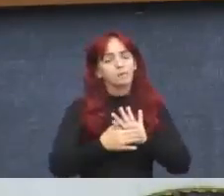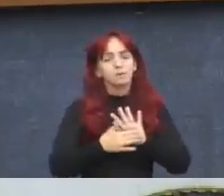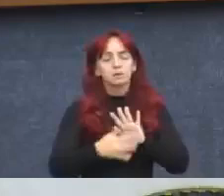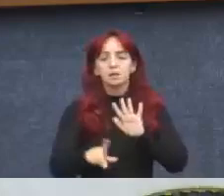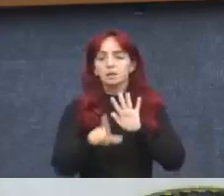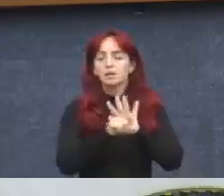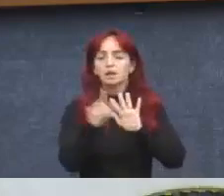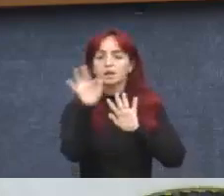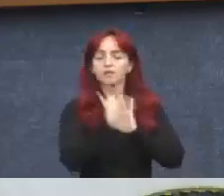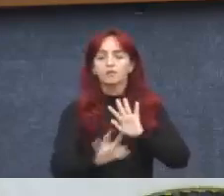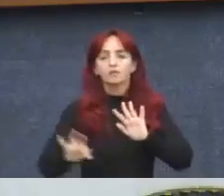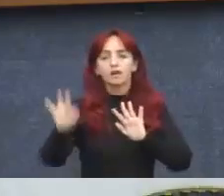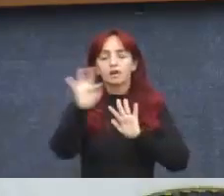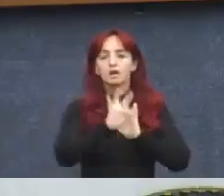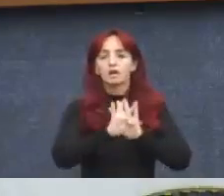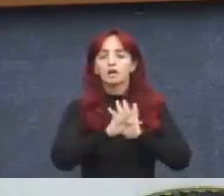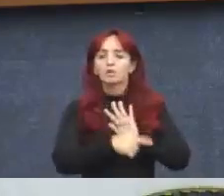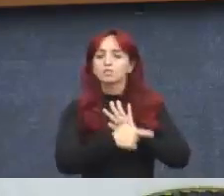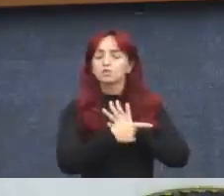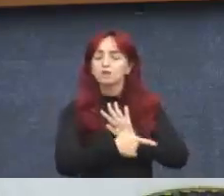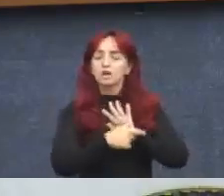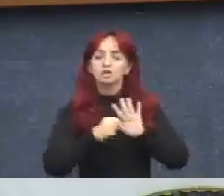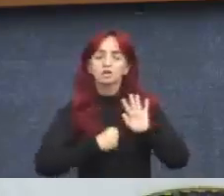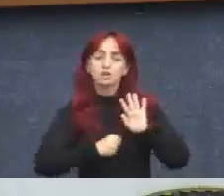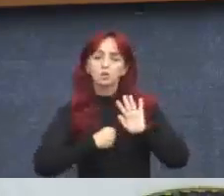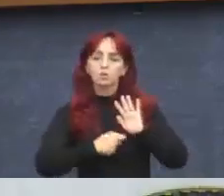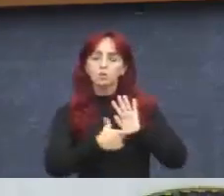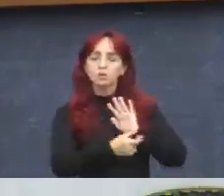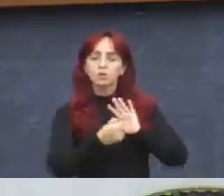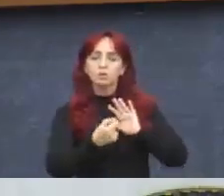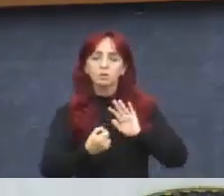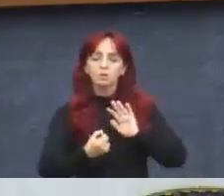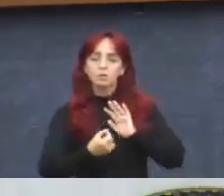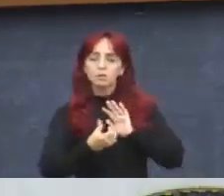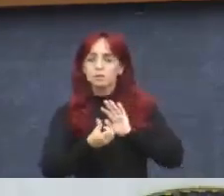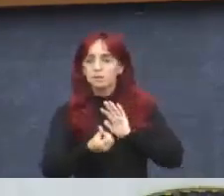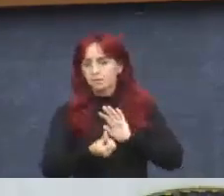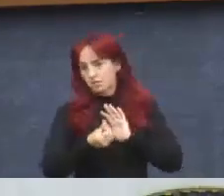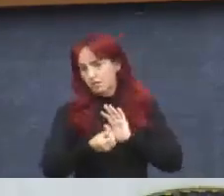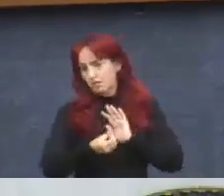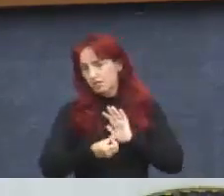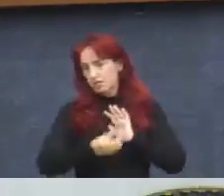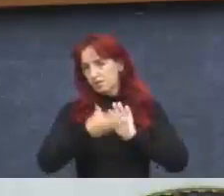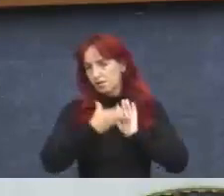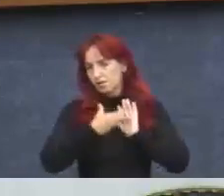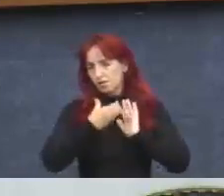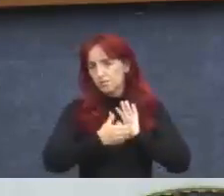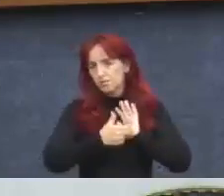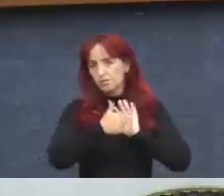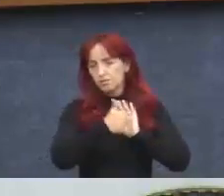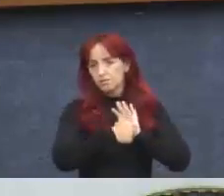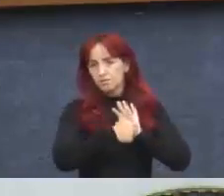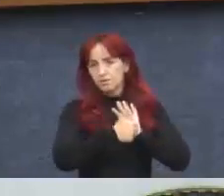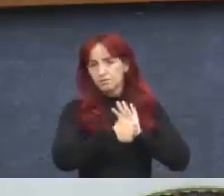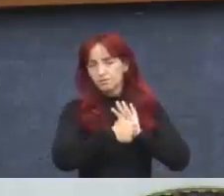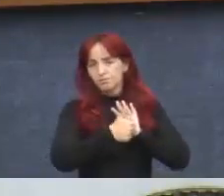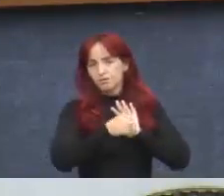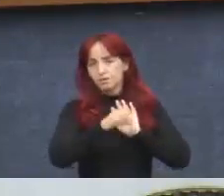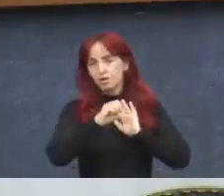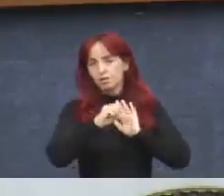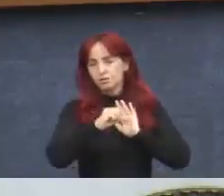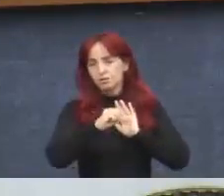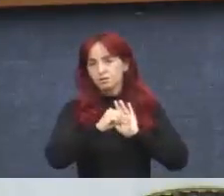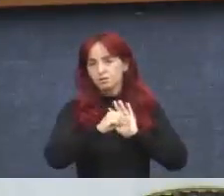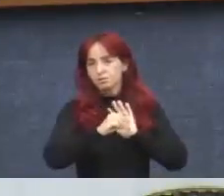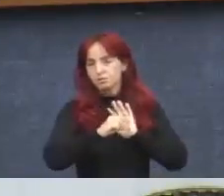7 de agosto de 2006, do Decreto-Lei número 2.848, de 7 de dezembro de 1940. Autoria, professora